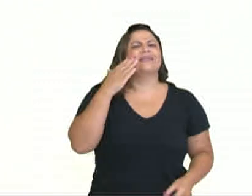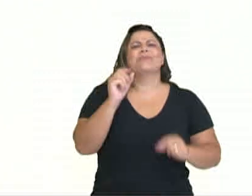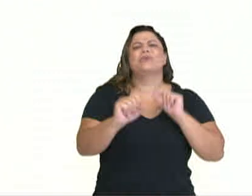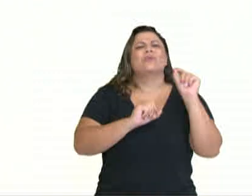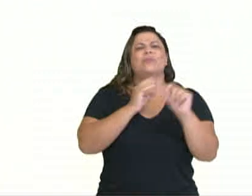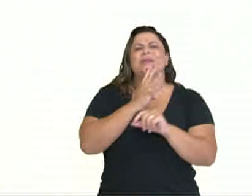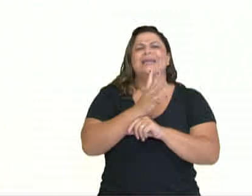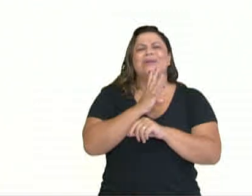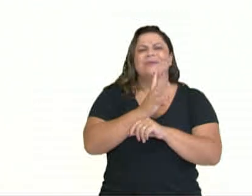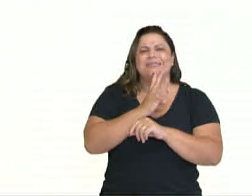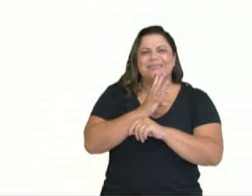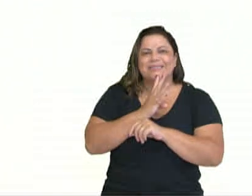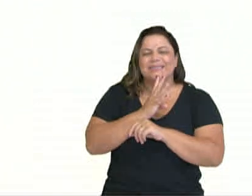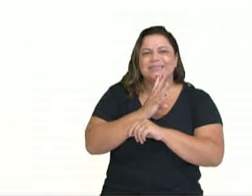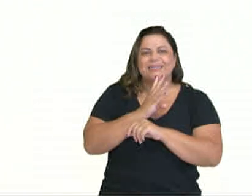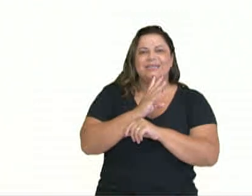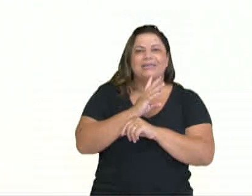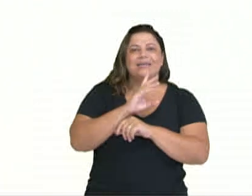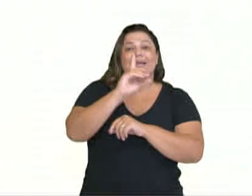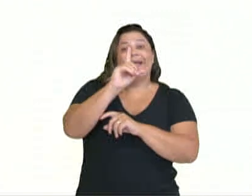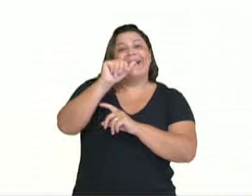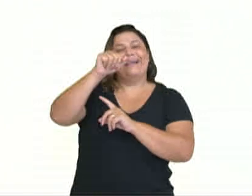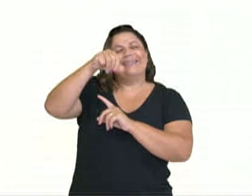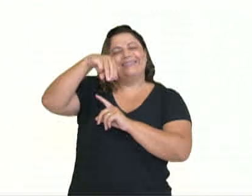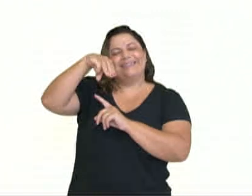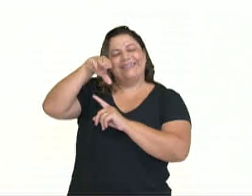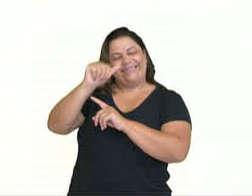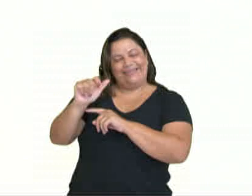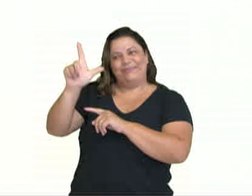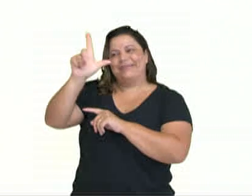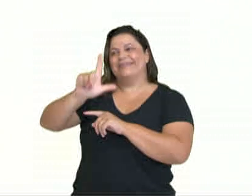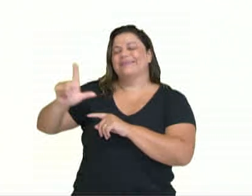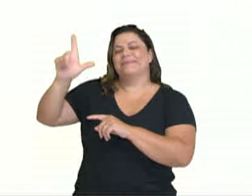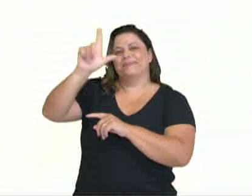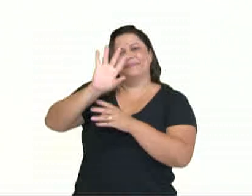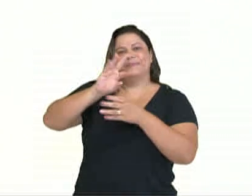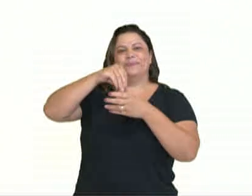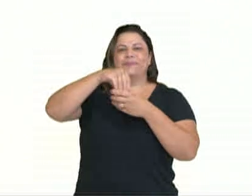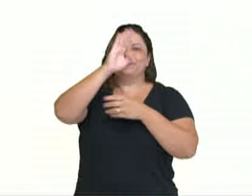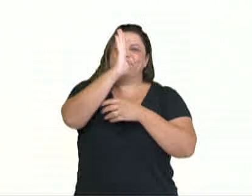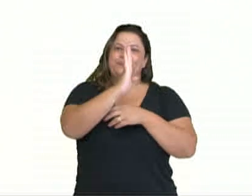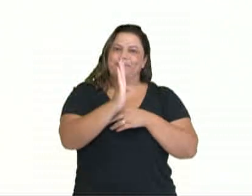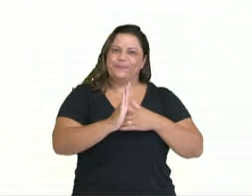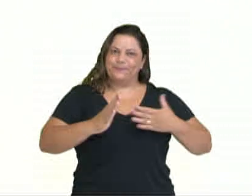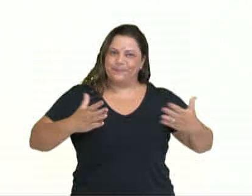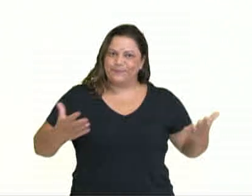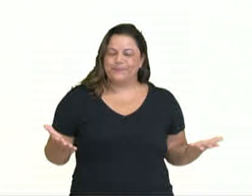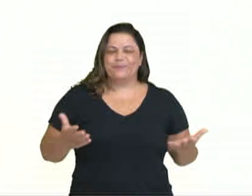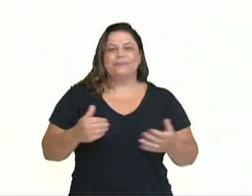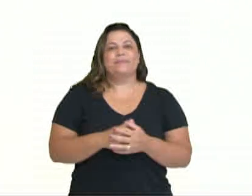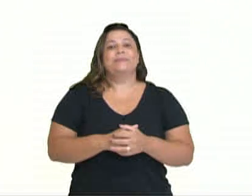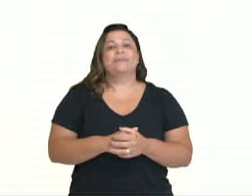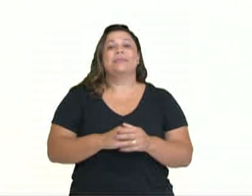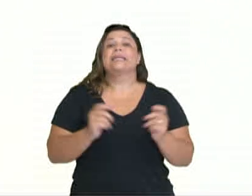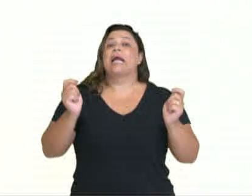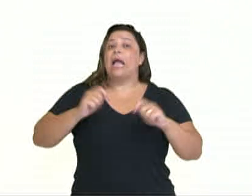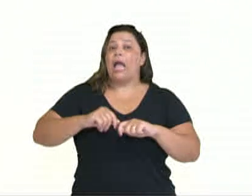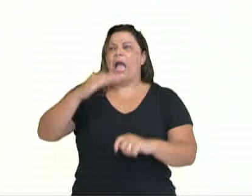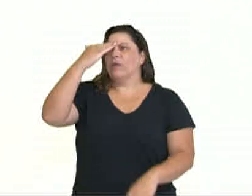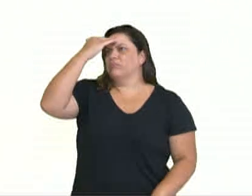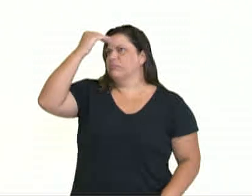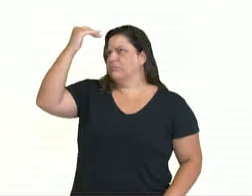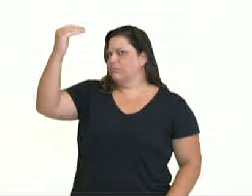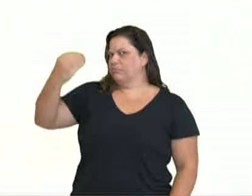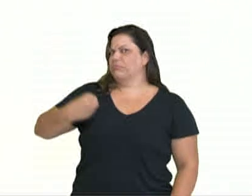conhecida? Dama da literatura brasileira. Sim, ela é a maior escritora viva. E